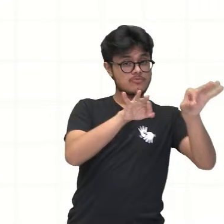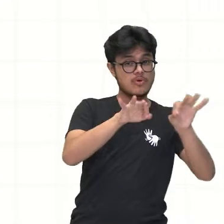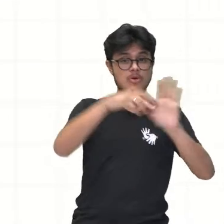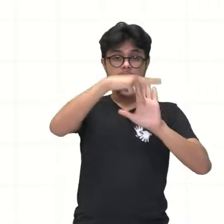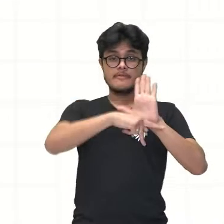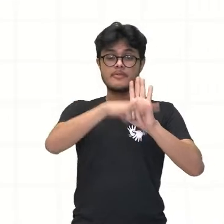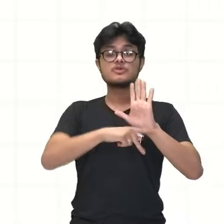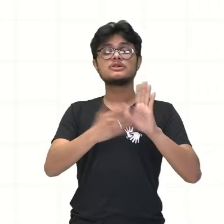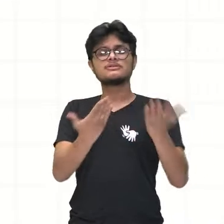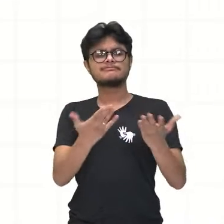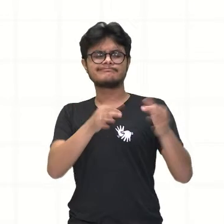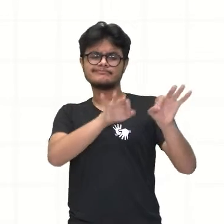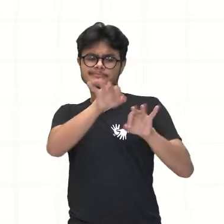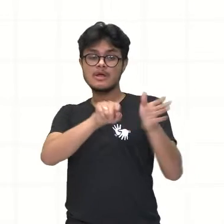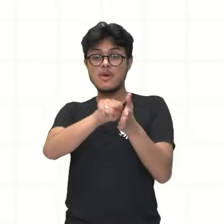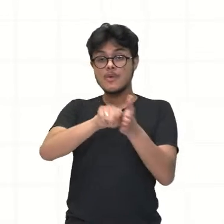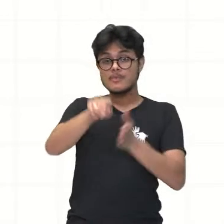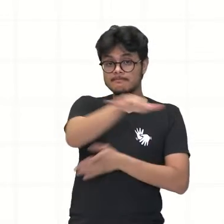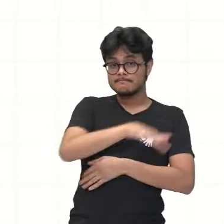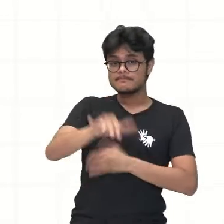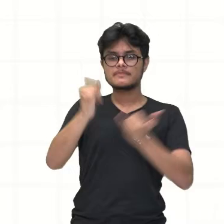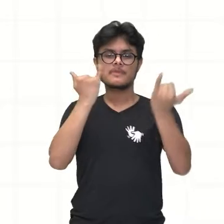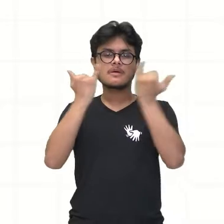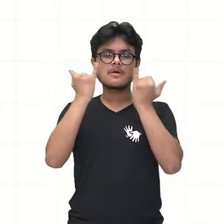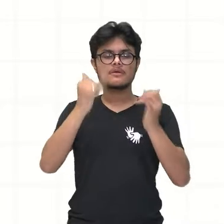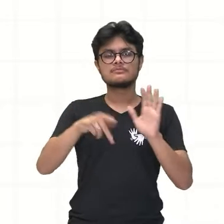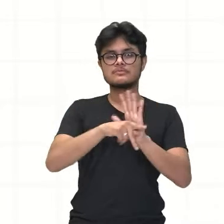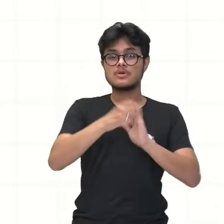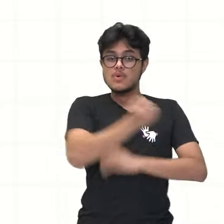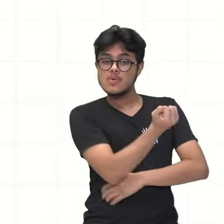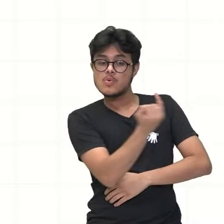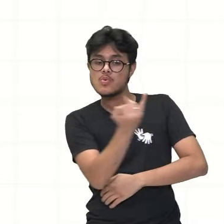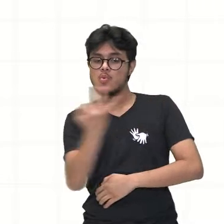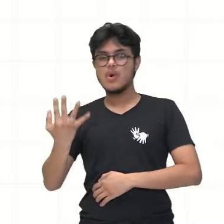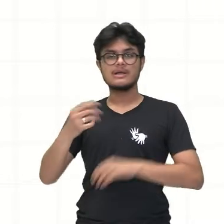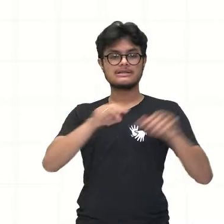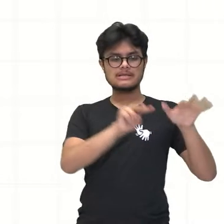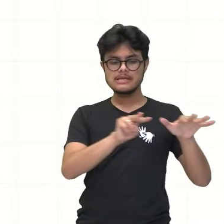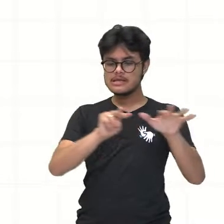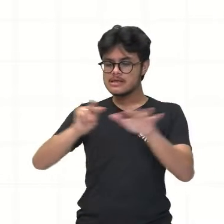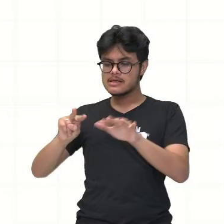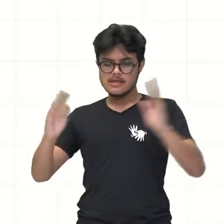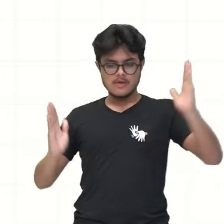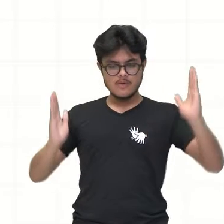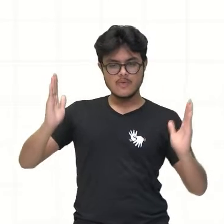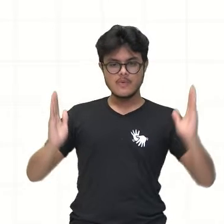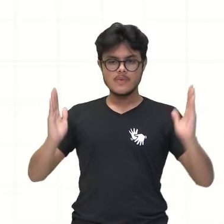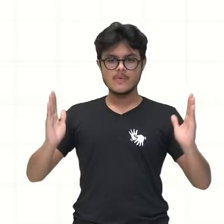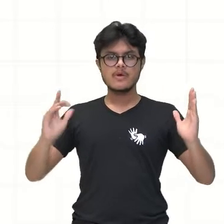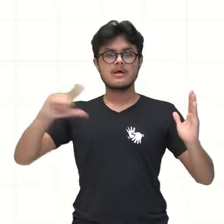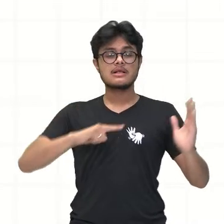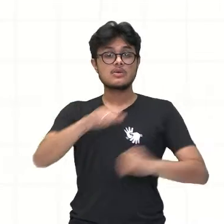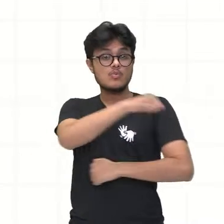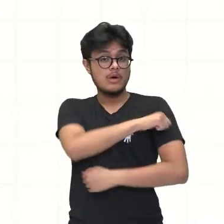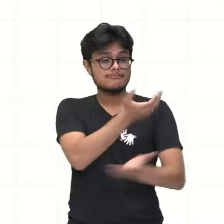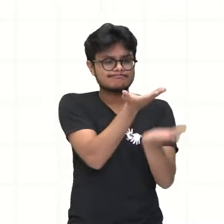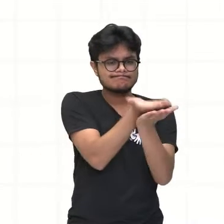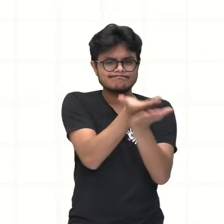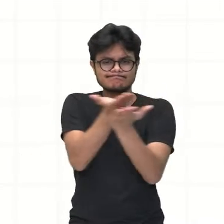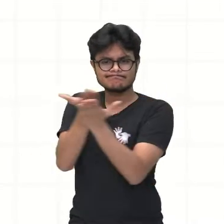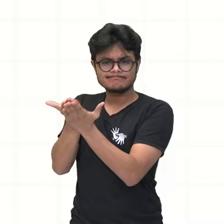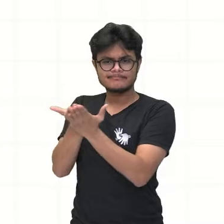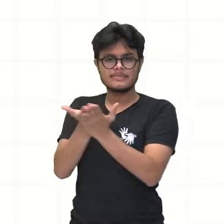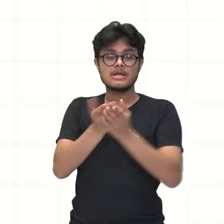uma pesquisa sobre a quantidade de horas semanais dedicadas ao estudo fora